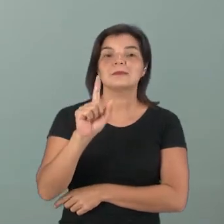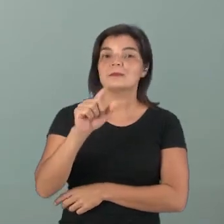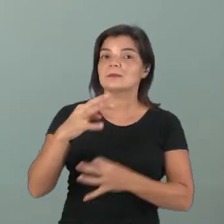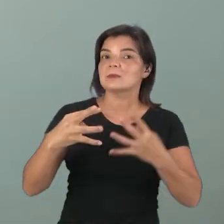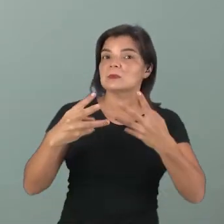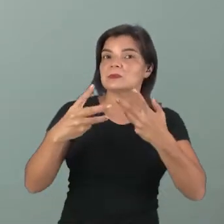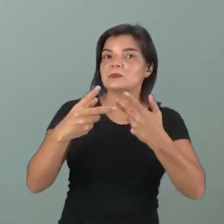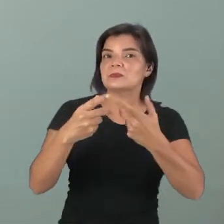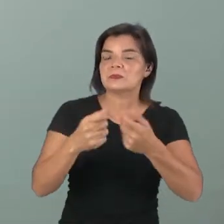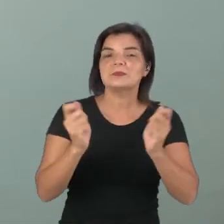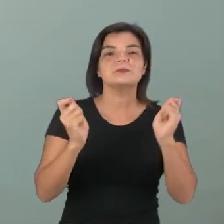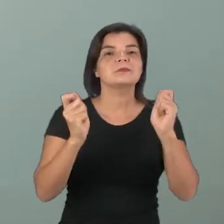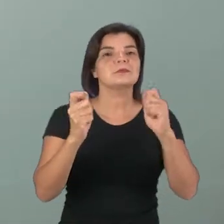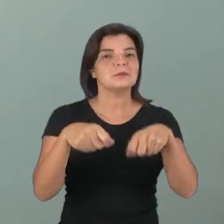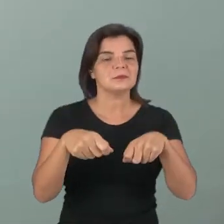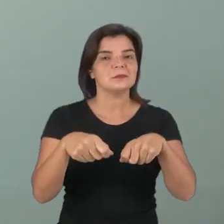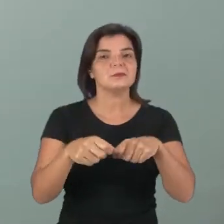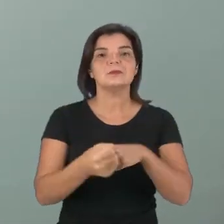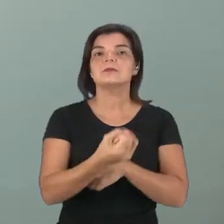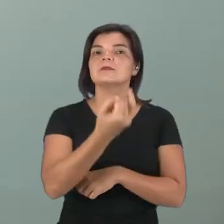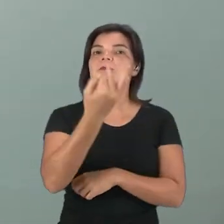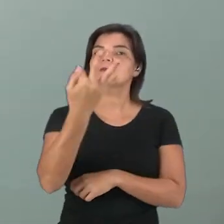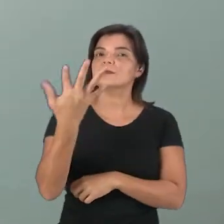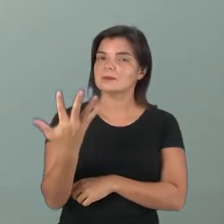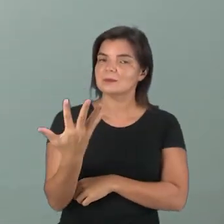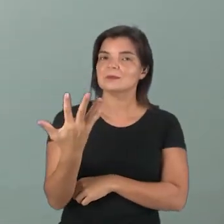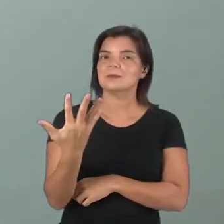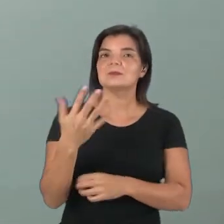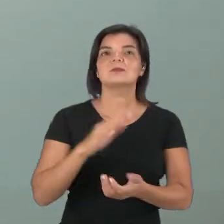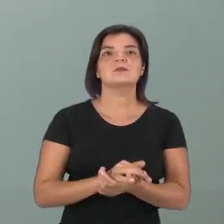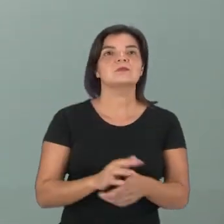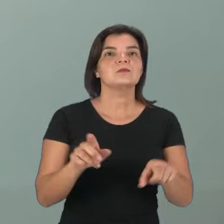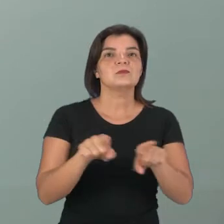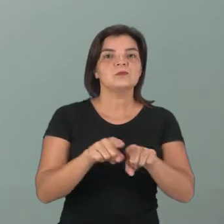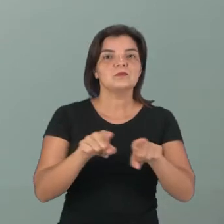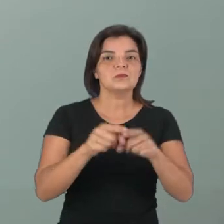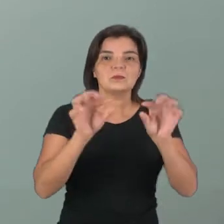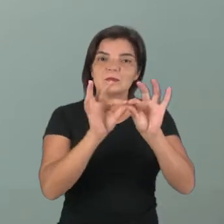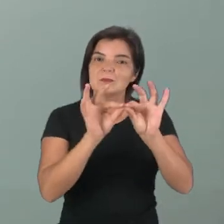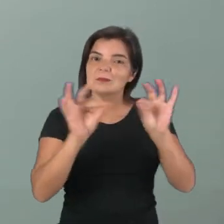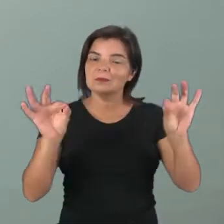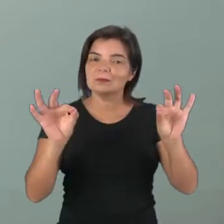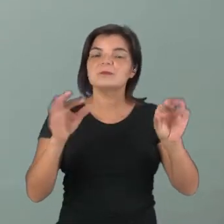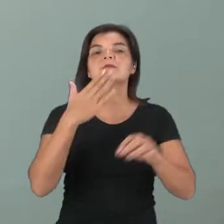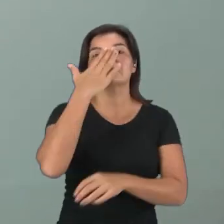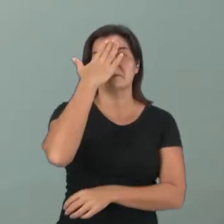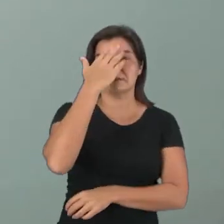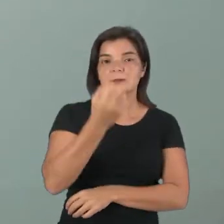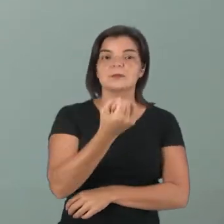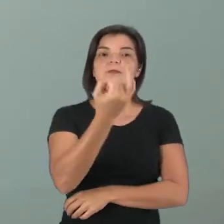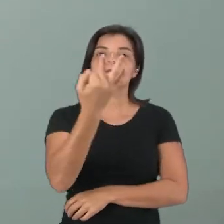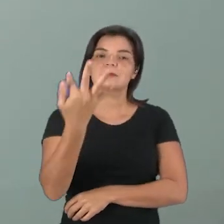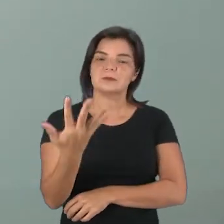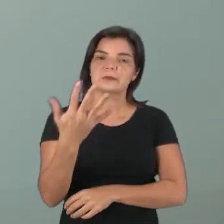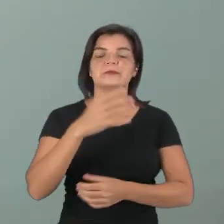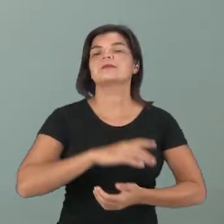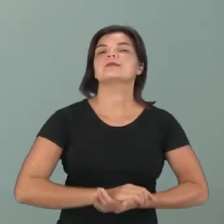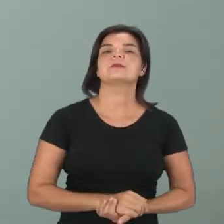é tudo que nós podemos quantificar. Nós podemos medir e saber a